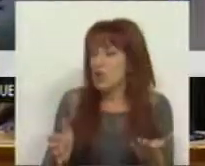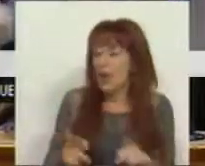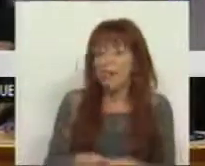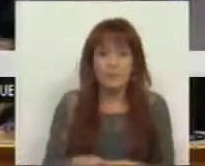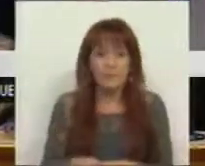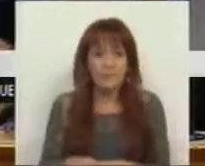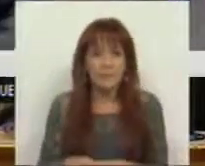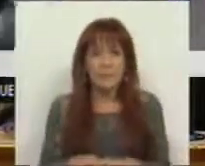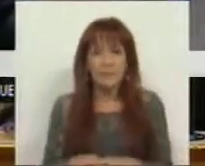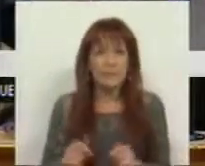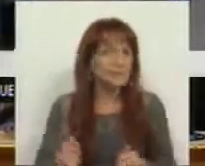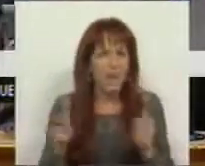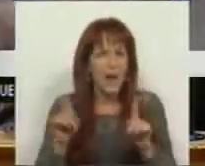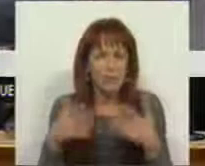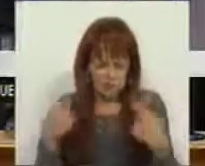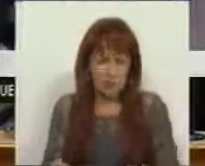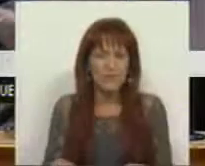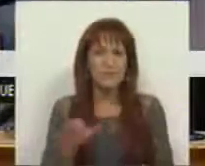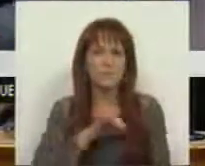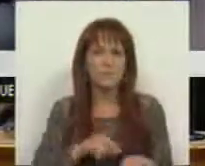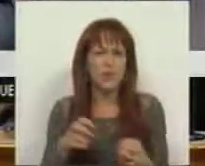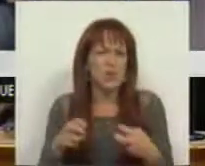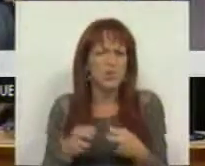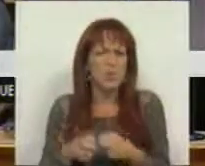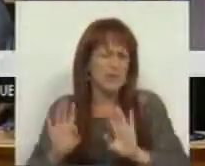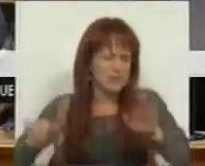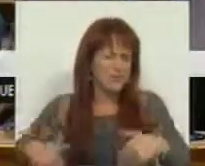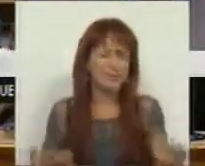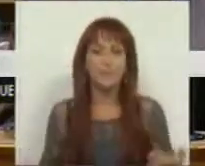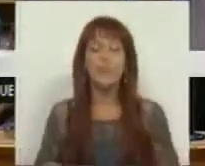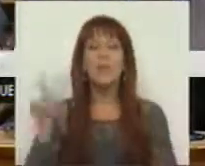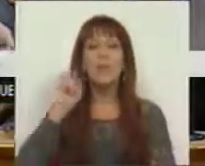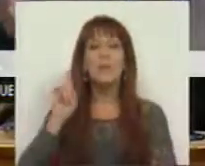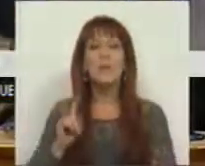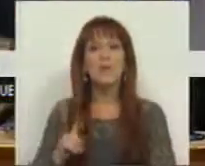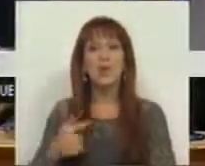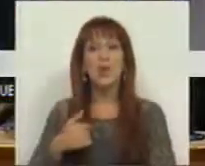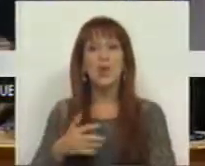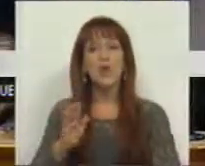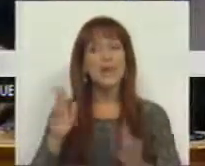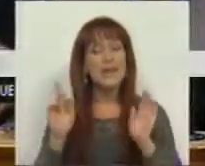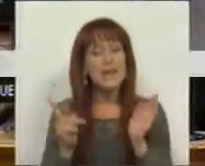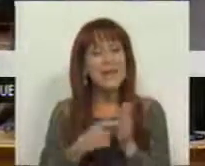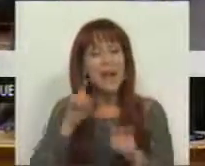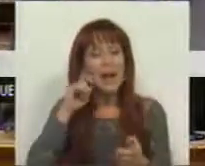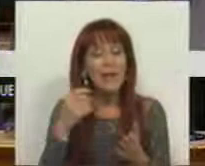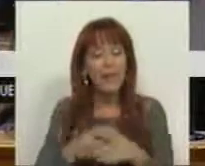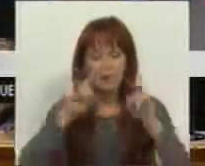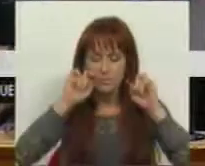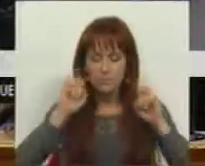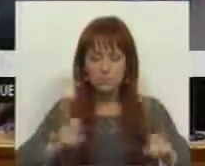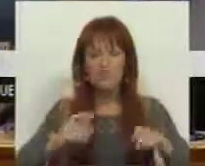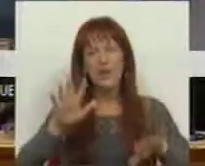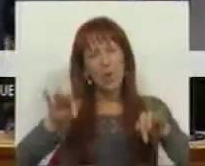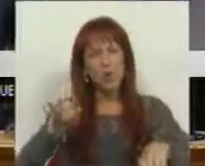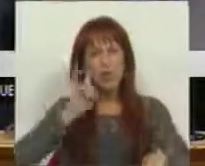vou aqui também dizer que não está nada feito. Está, senhor deputado, não temos problemas desses. E, sobretudo, que é necessário garantir a monitorização.